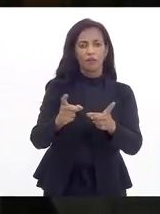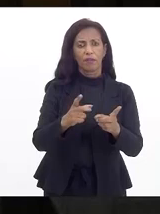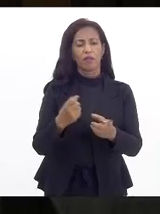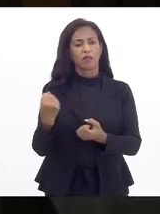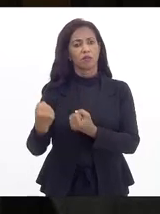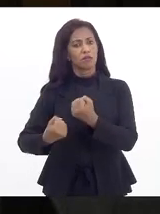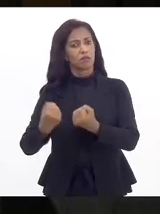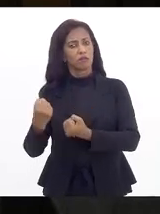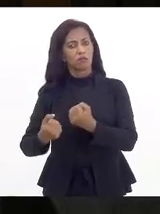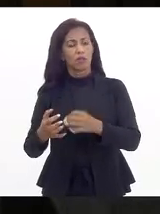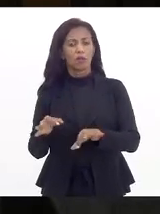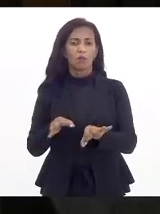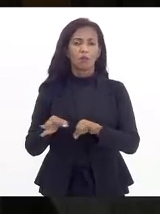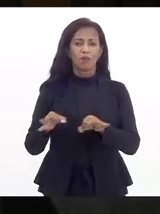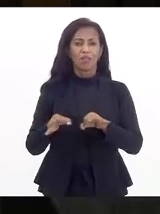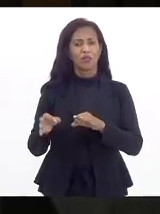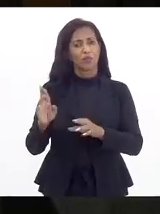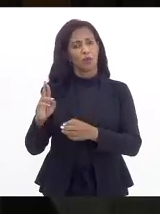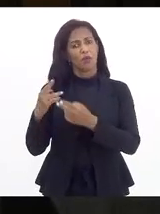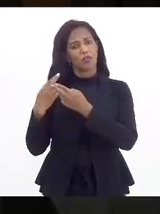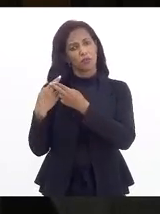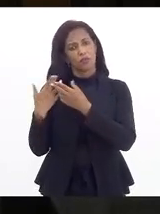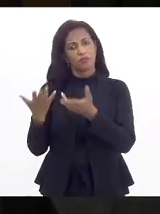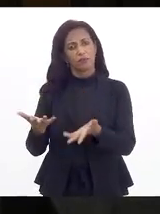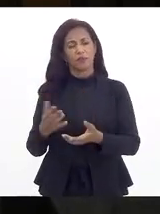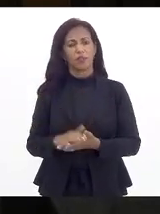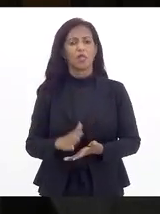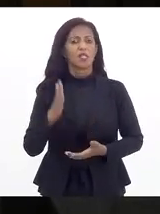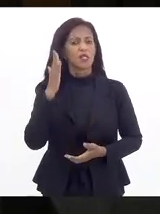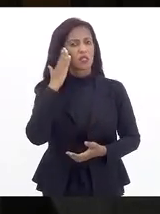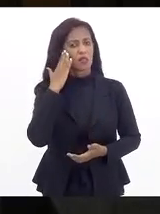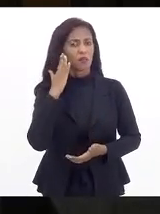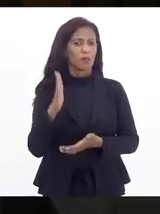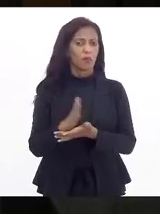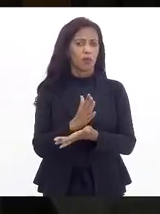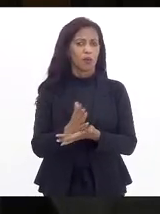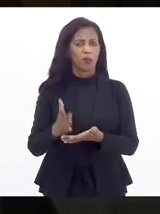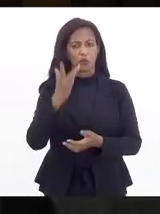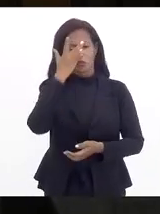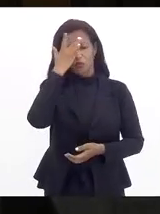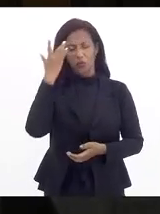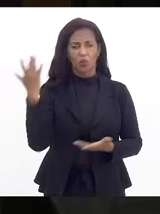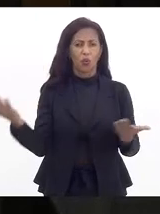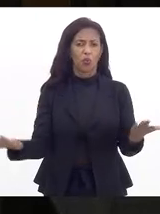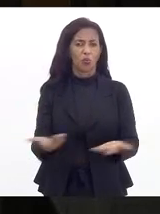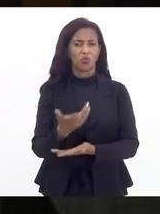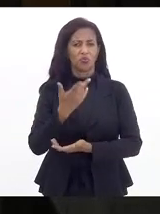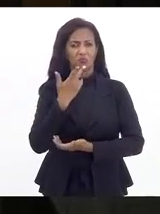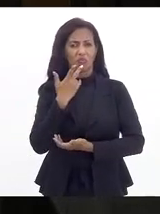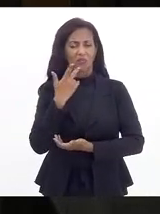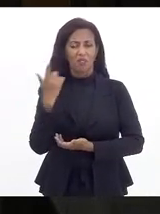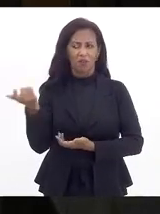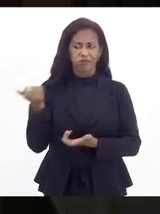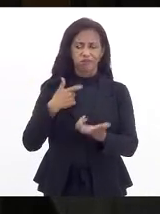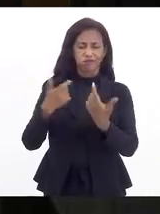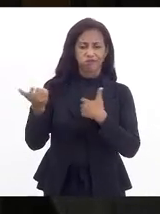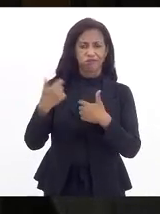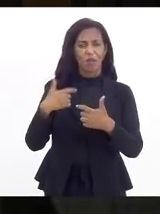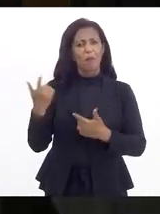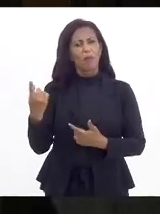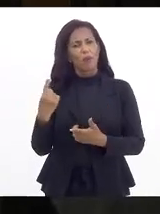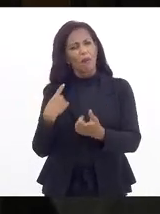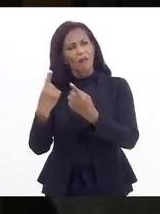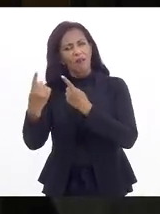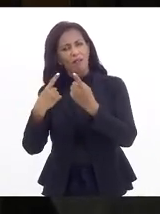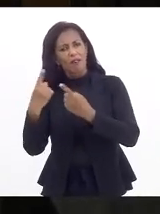veículos, mas de forma muito responsável. Sabemos também, algumas pessoas hoje me criticaram e falaram: poxa, deputado, mas na estrada